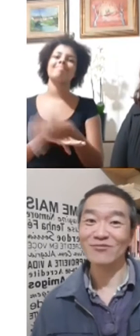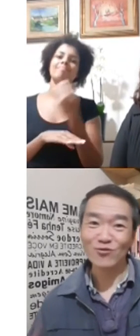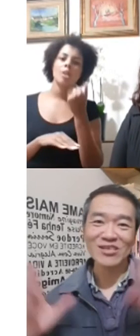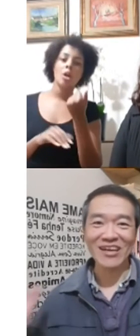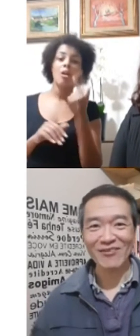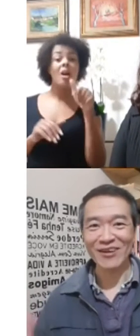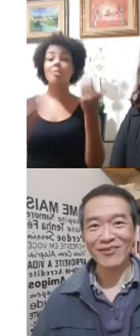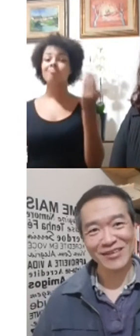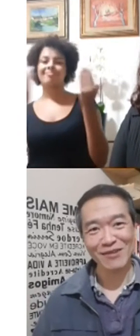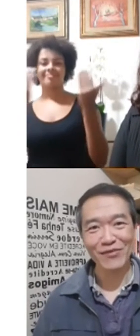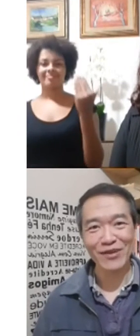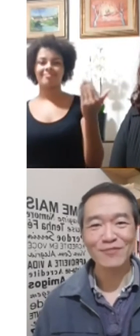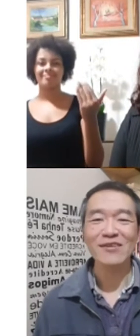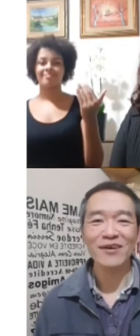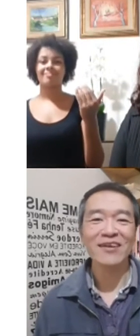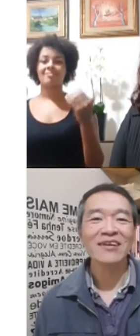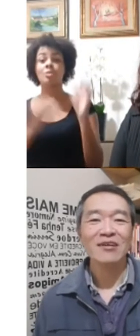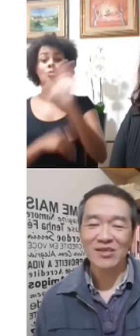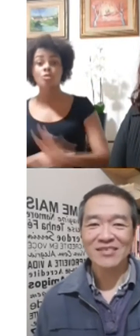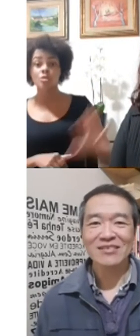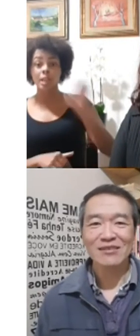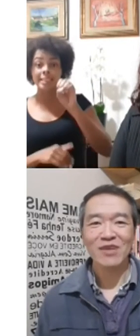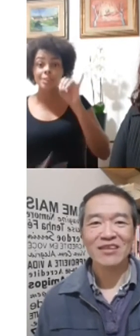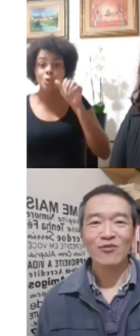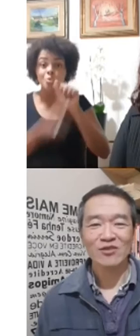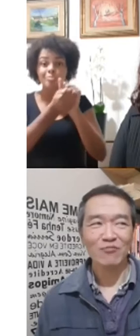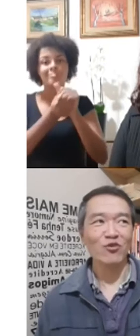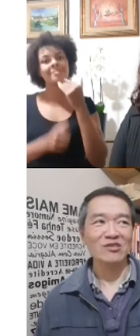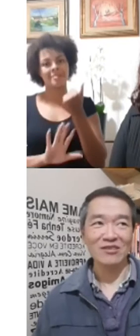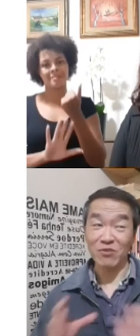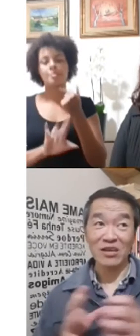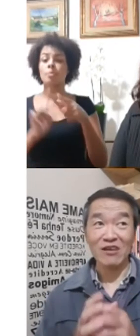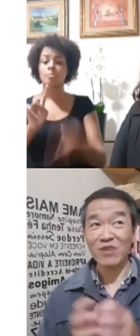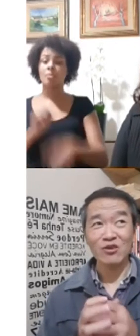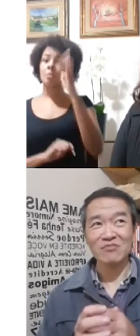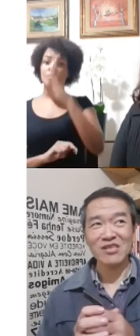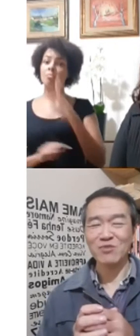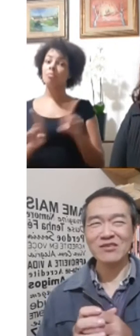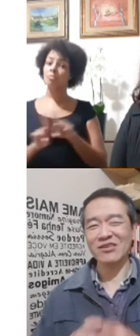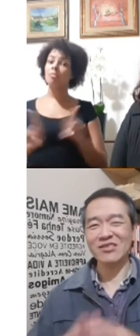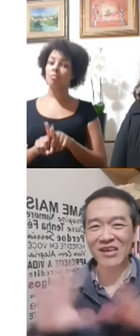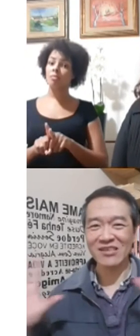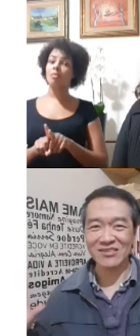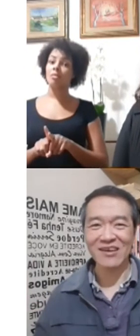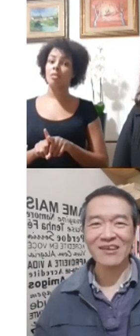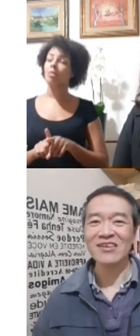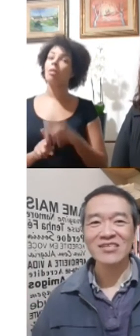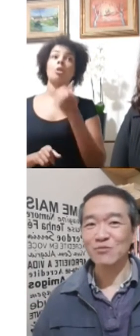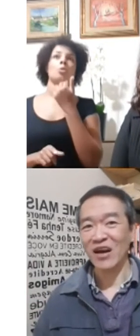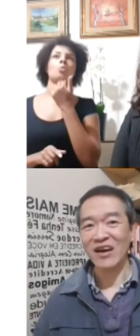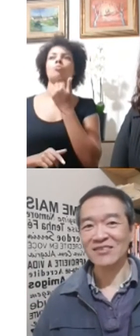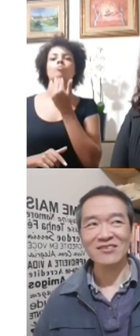que o Brasil. No geral, o negócio acaba ficando melhor. Mas a gente também tem coisa boa. Você tem que pegar uma coisa mais específica,